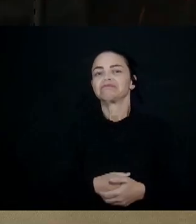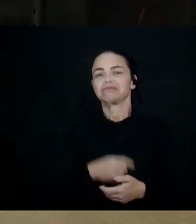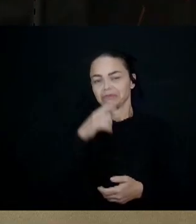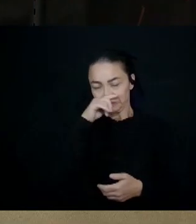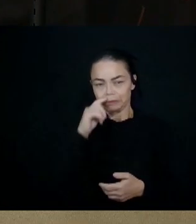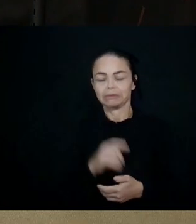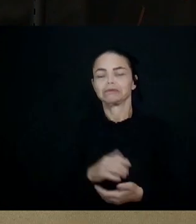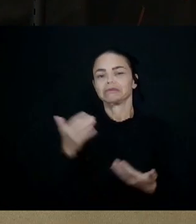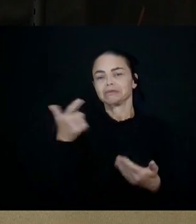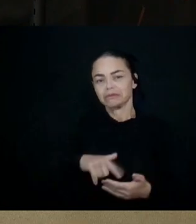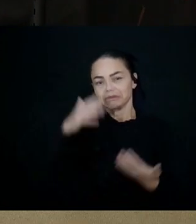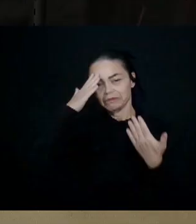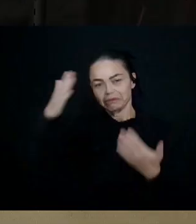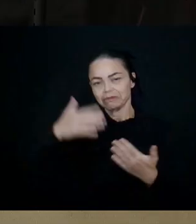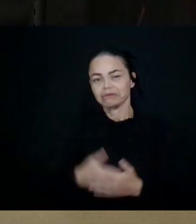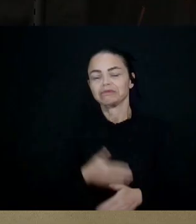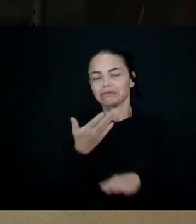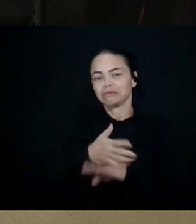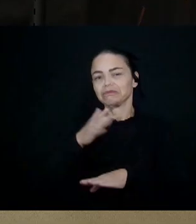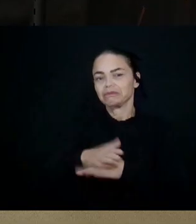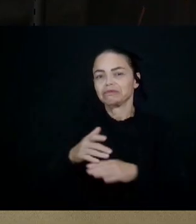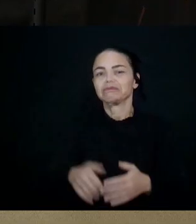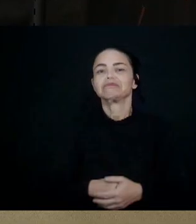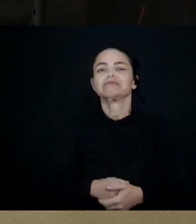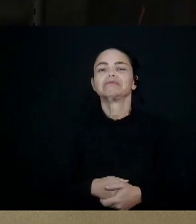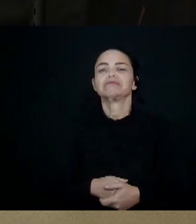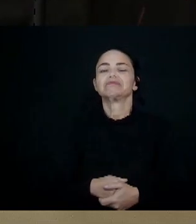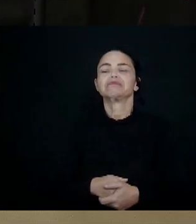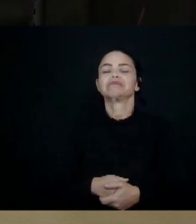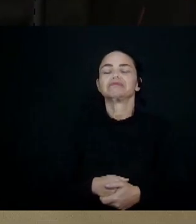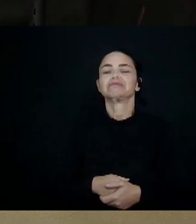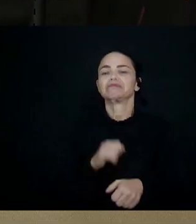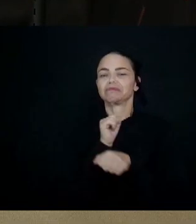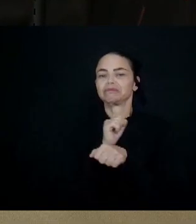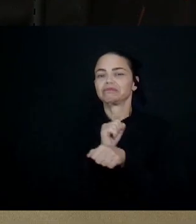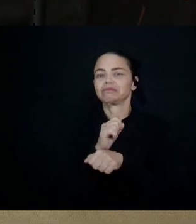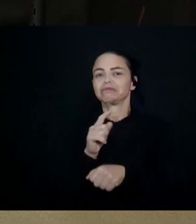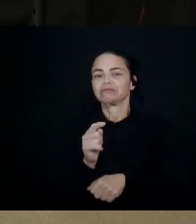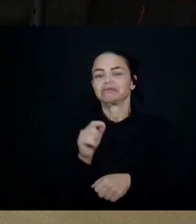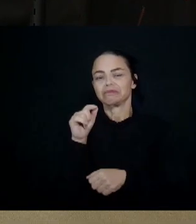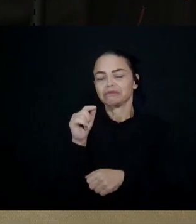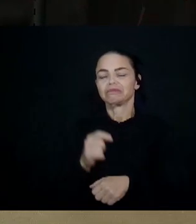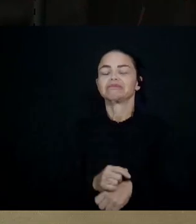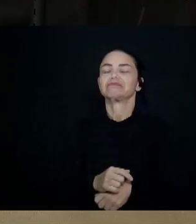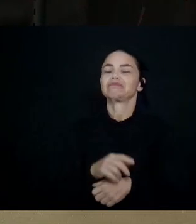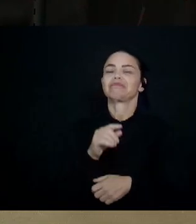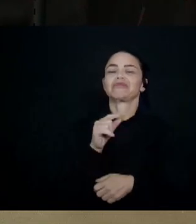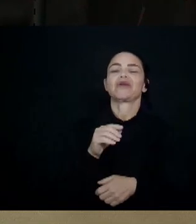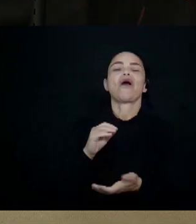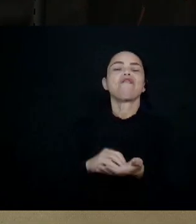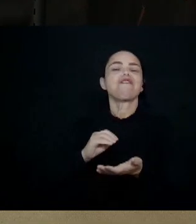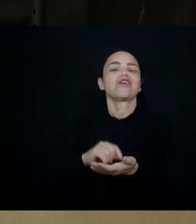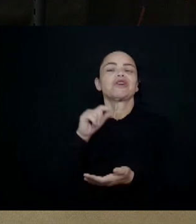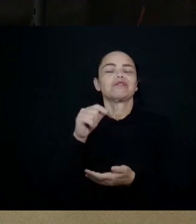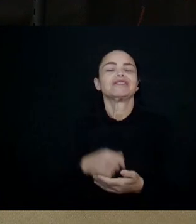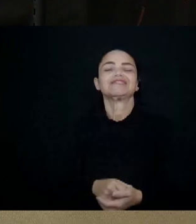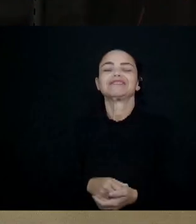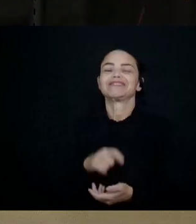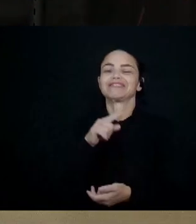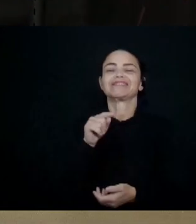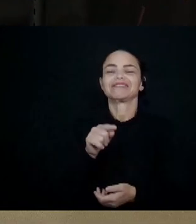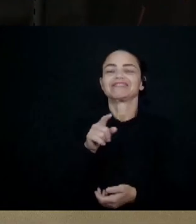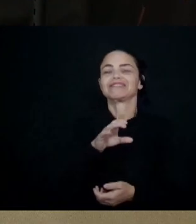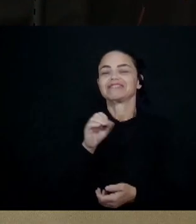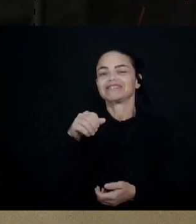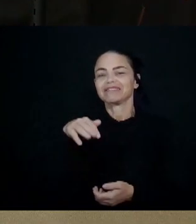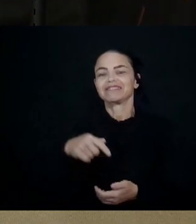vez, obrigada pela sua participação, tá? E a gente está aguardando Falta Pouco entrar no ar, por favor, hein? Faltapouco.com, pessoal. Isso, muito bom. Qual é o